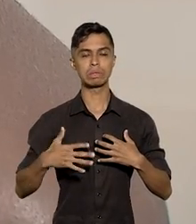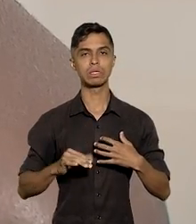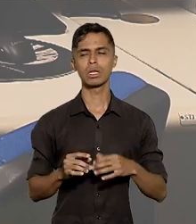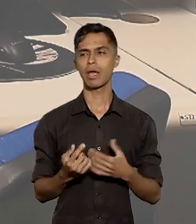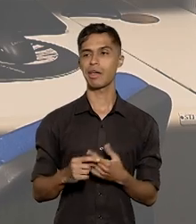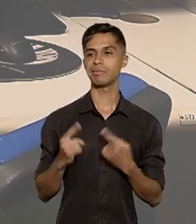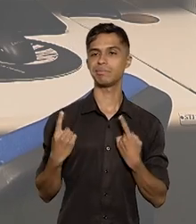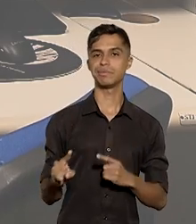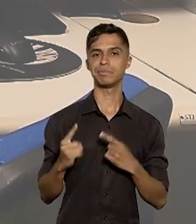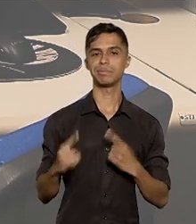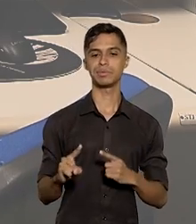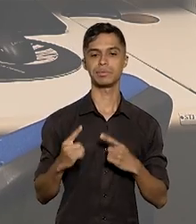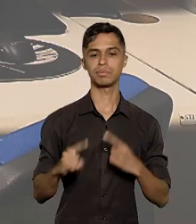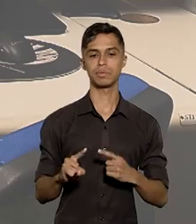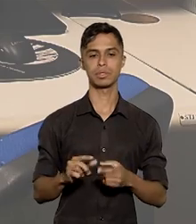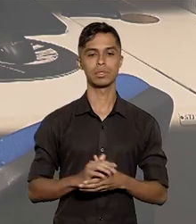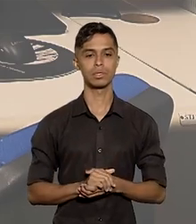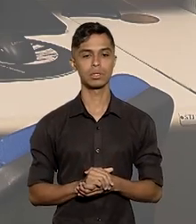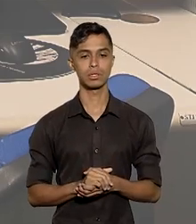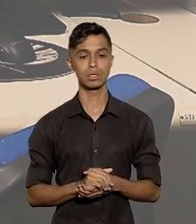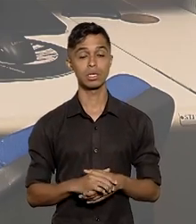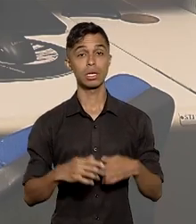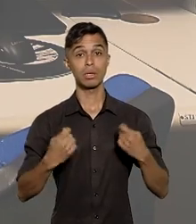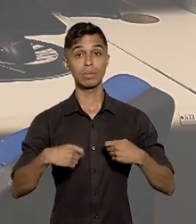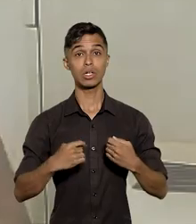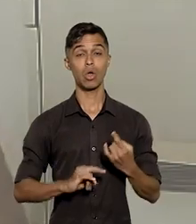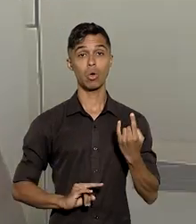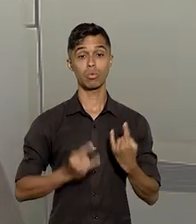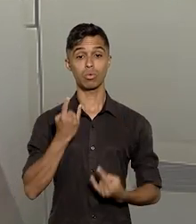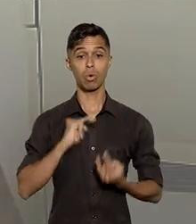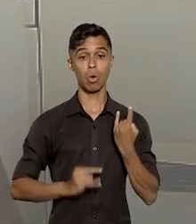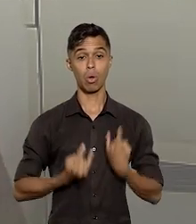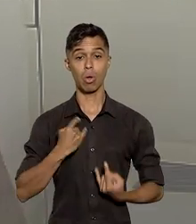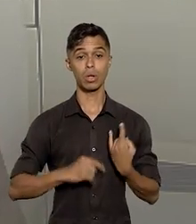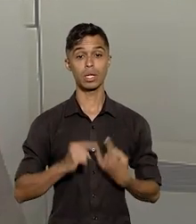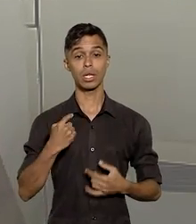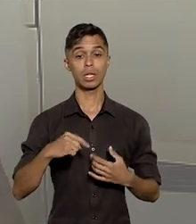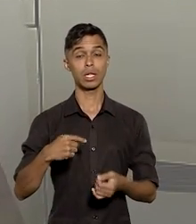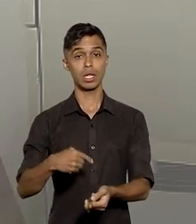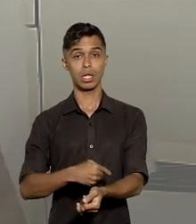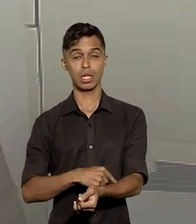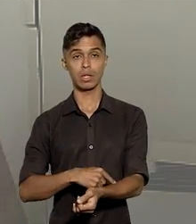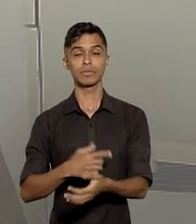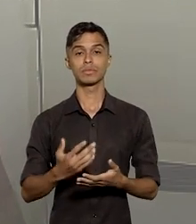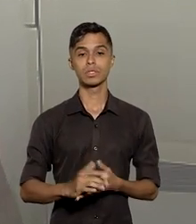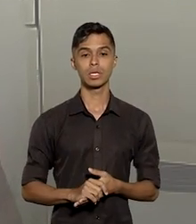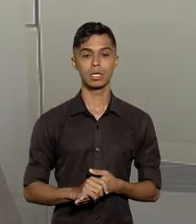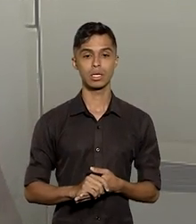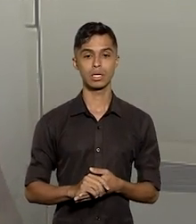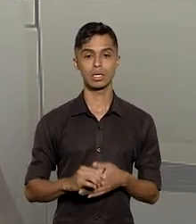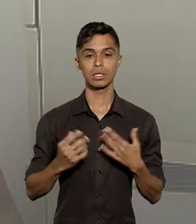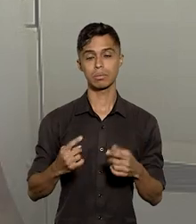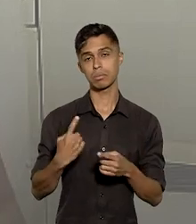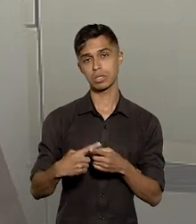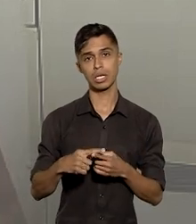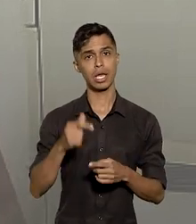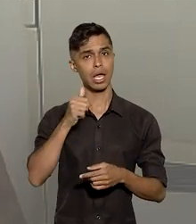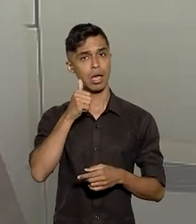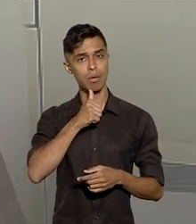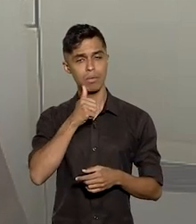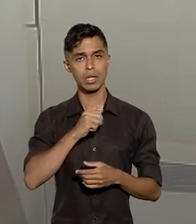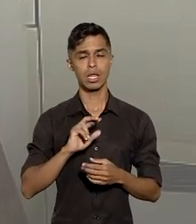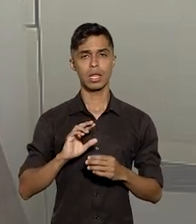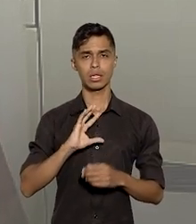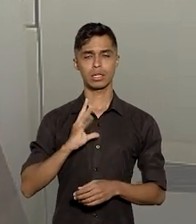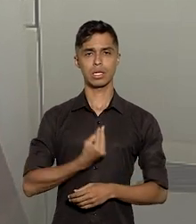mal. A necessidade de fornecimento de hormônio, porque eu devia ser a trans, fica sem um acompanhamento médico